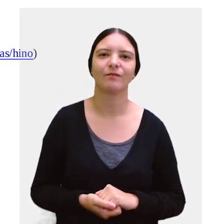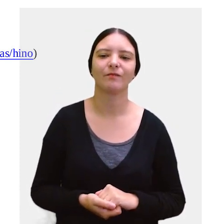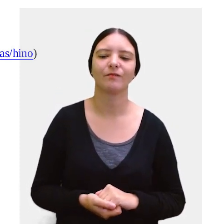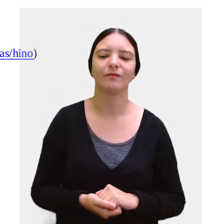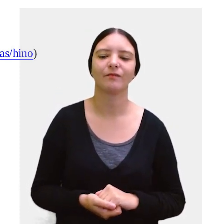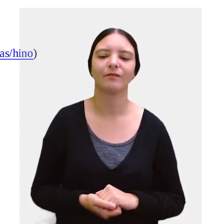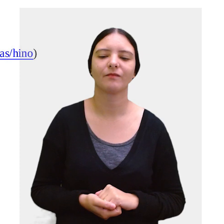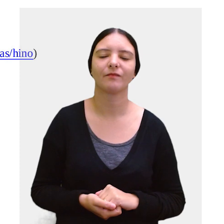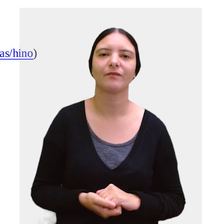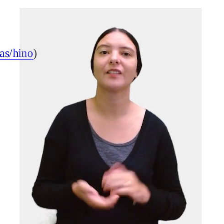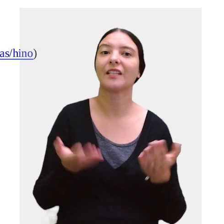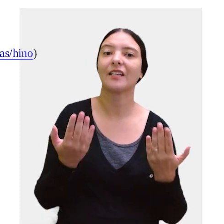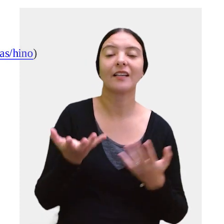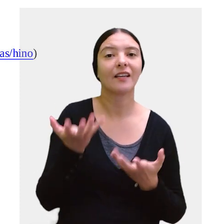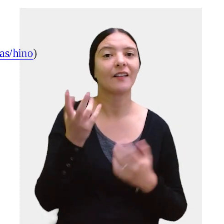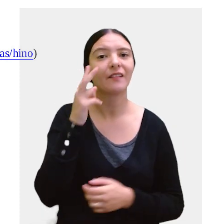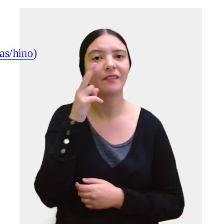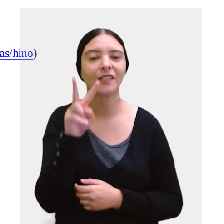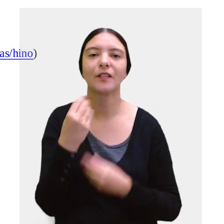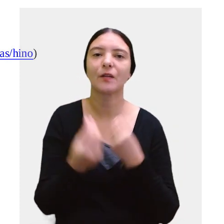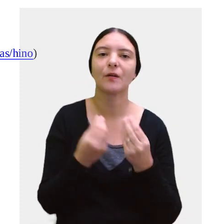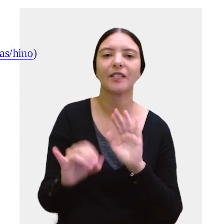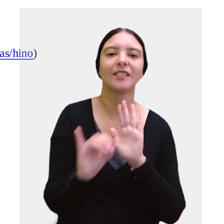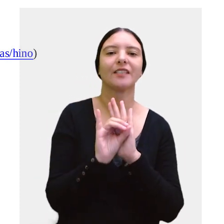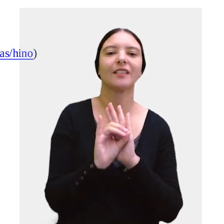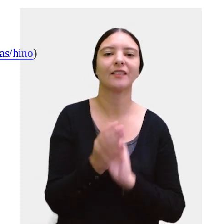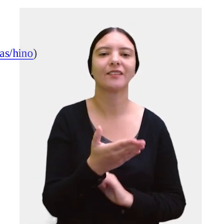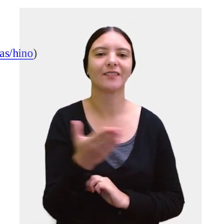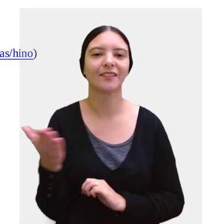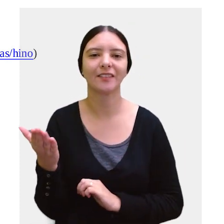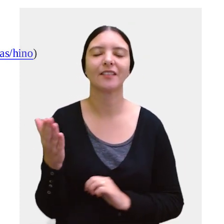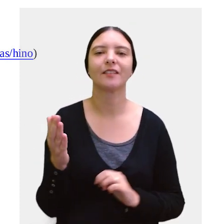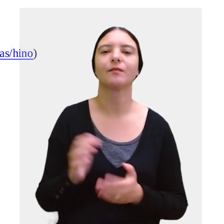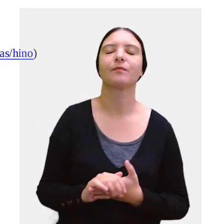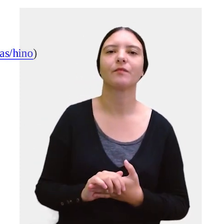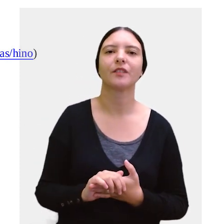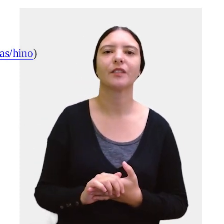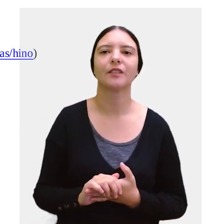Vamos fazer assim. Olha só, eu quero ver como é que está a construção identitária de vocês em torno dos clubes.